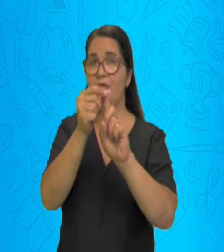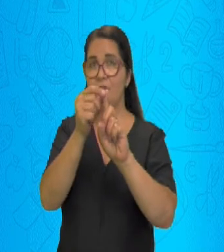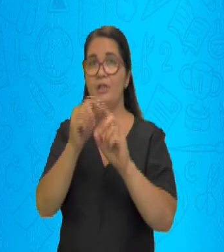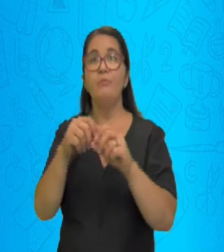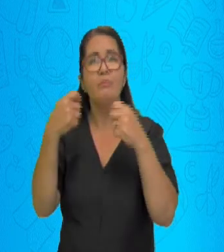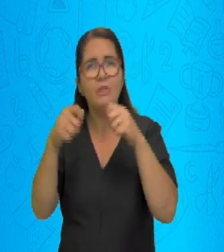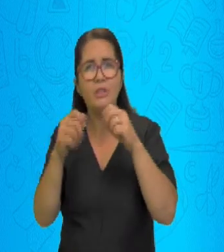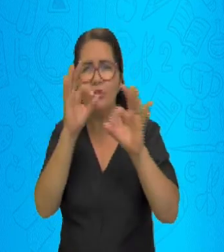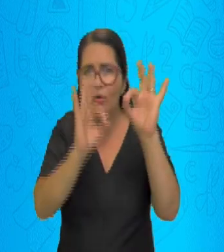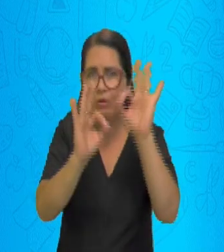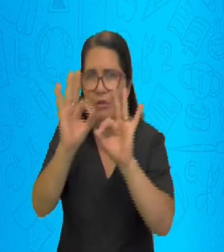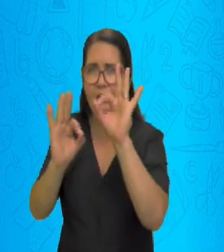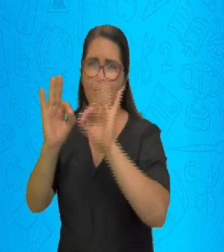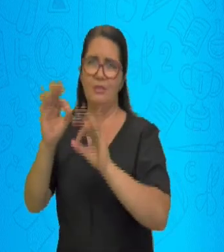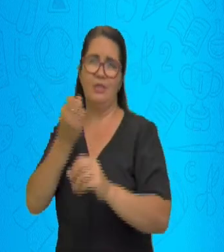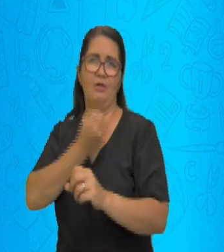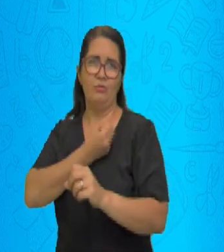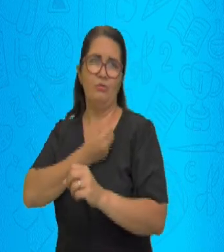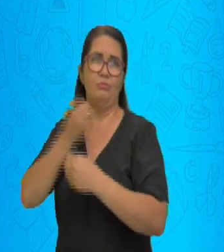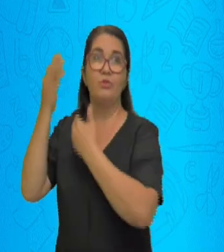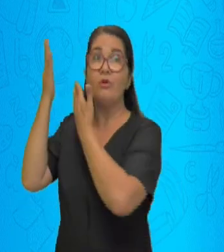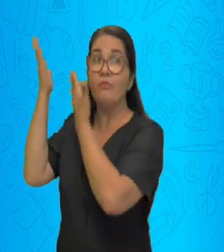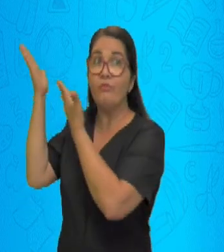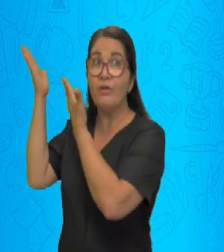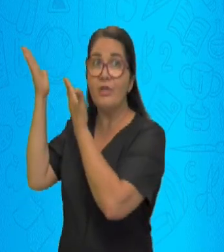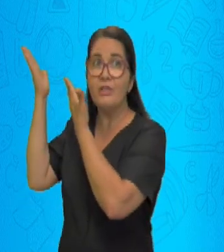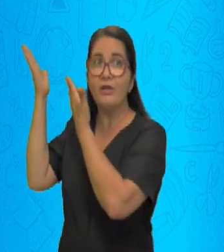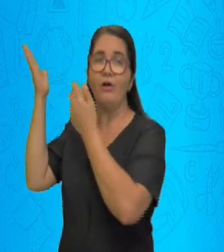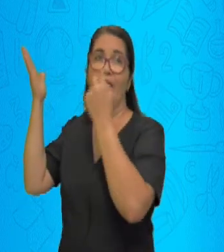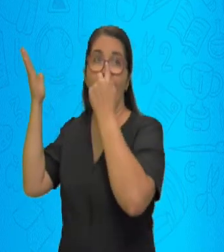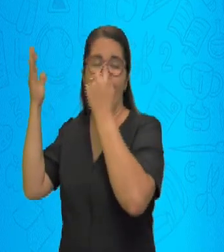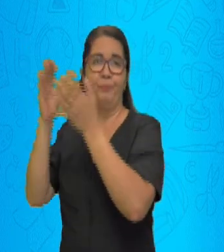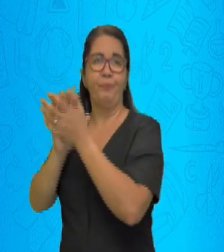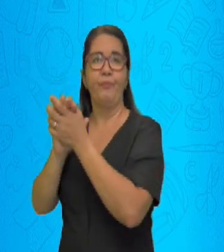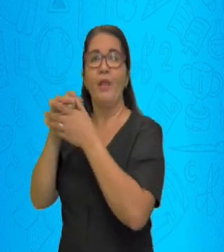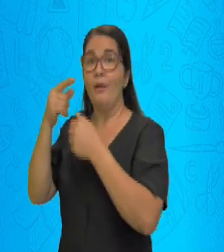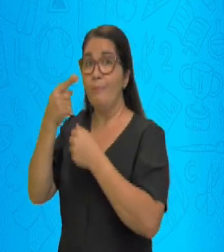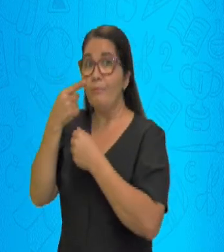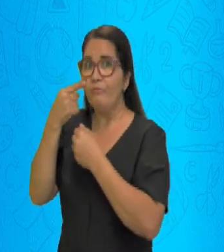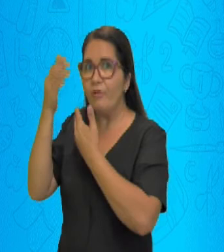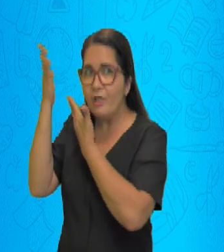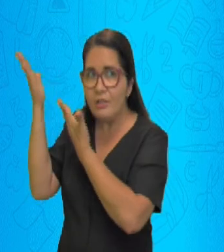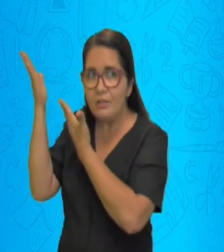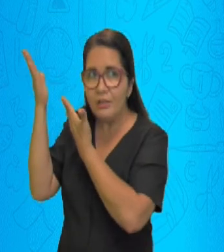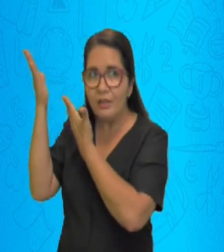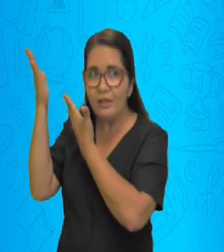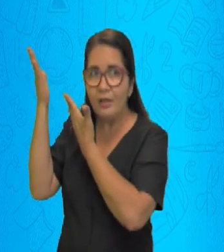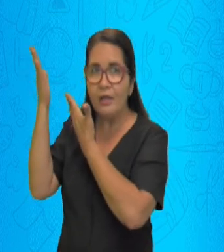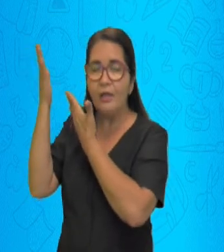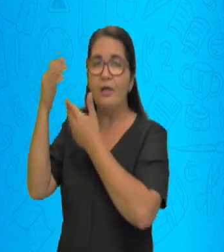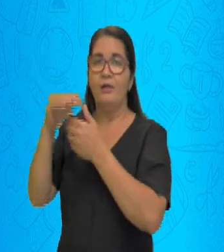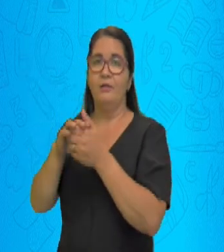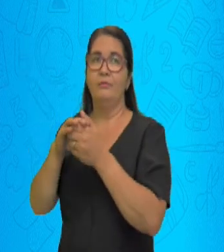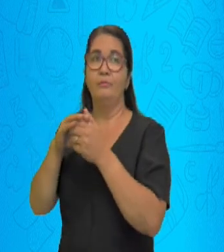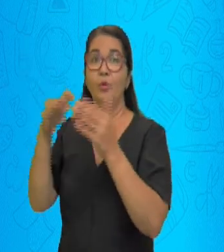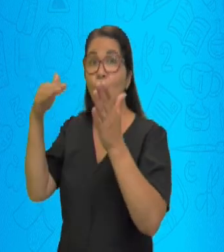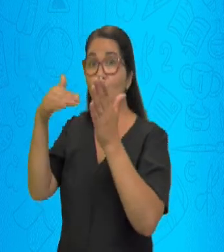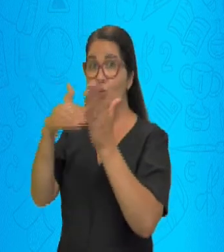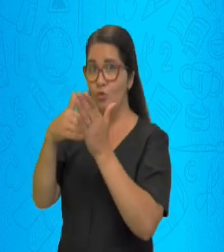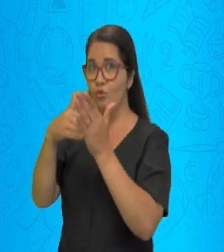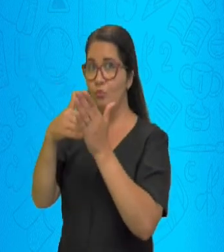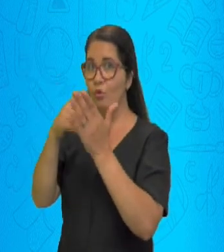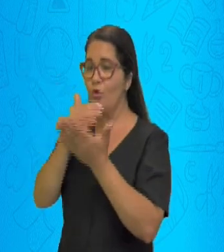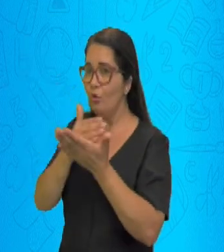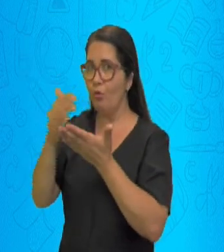O que nós normalmente faríamos? Subiríamos 1, mas vamos fazer de uma forma diferente para te explicar. 11. Vamos